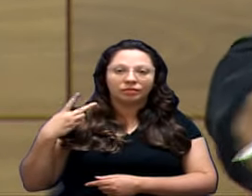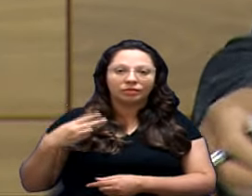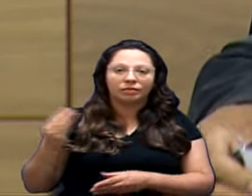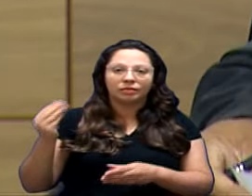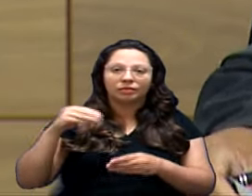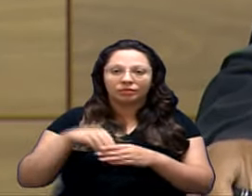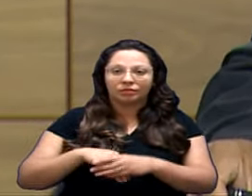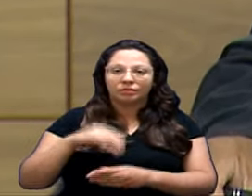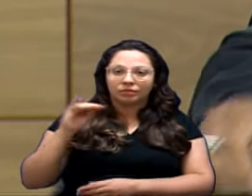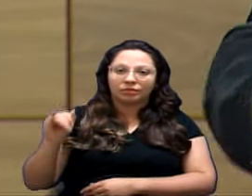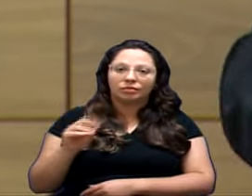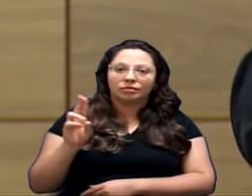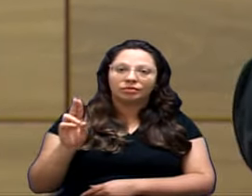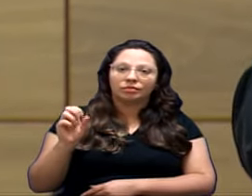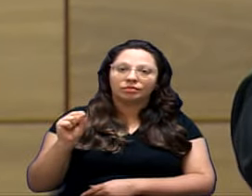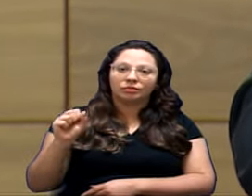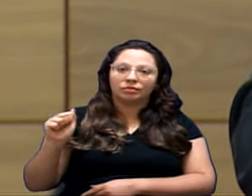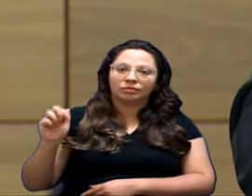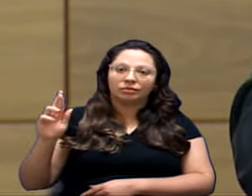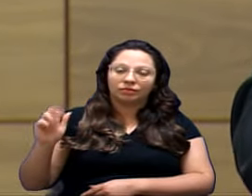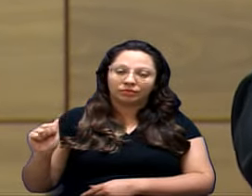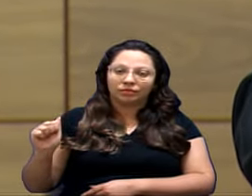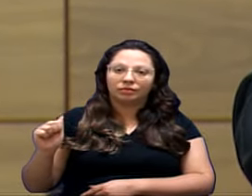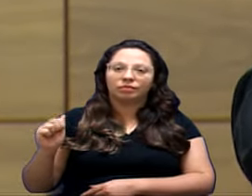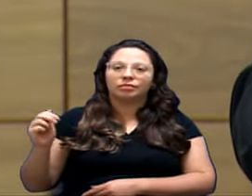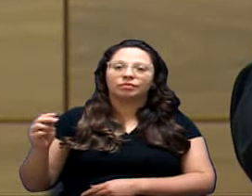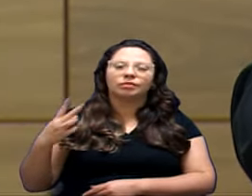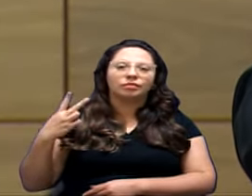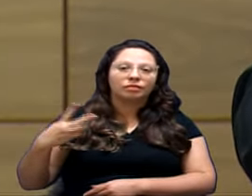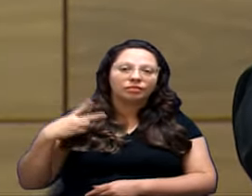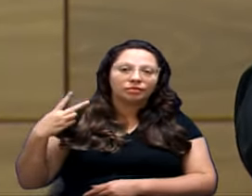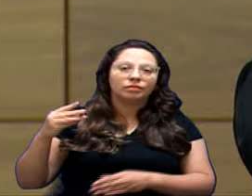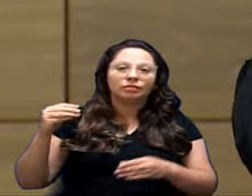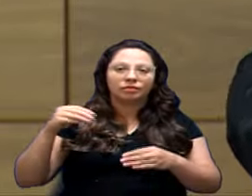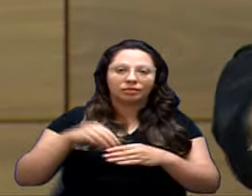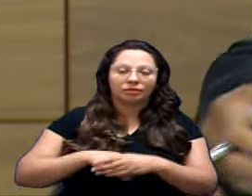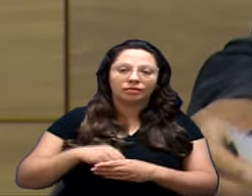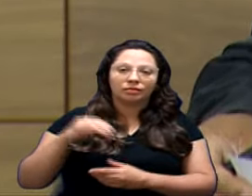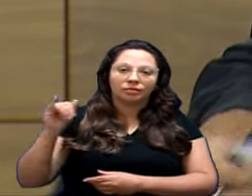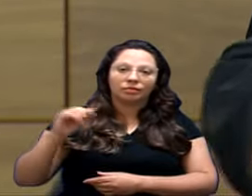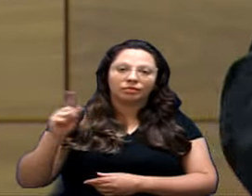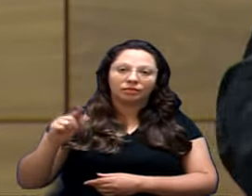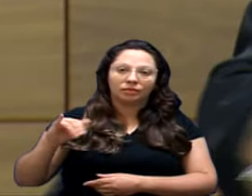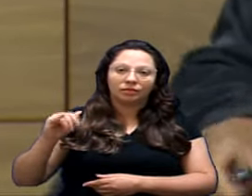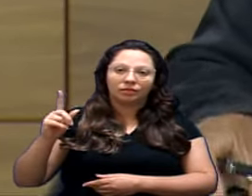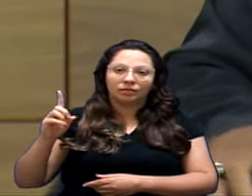Jussara Fernandes vereador eleito esídio de